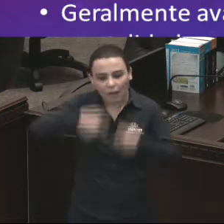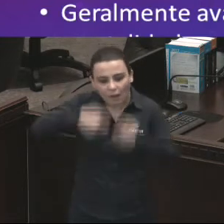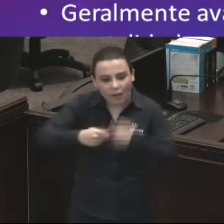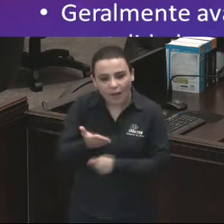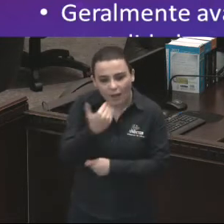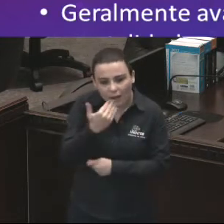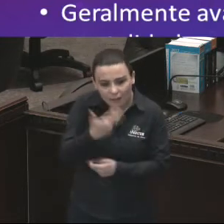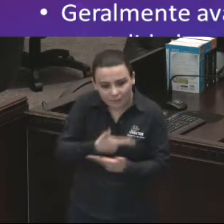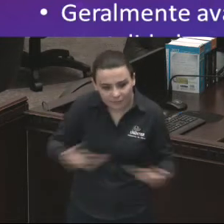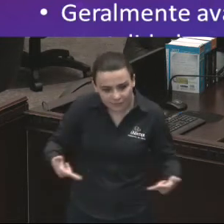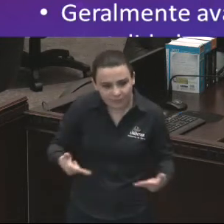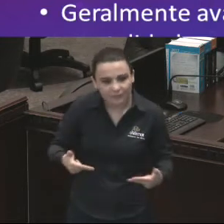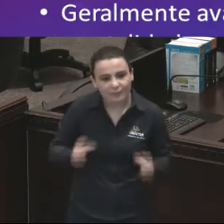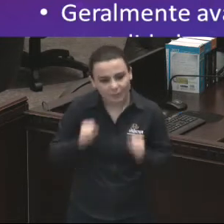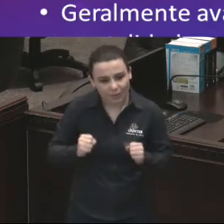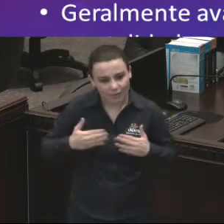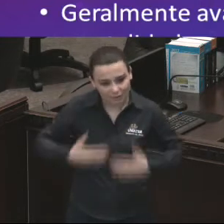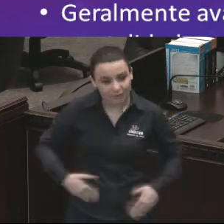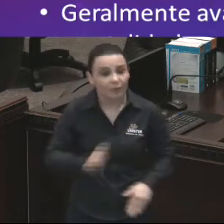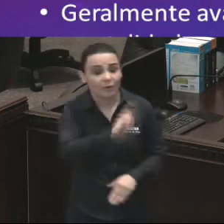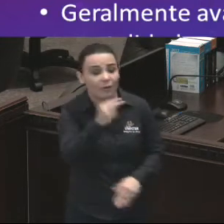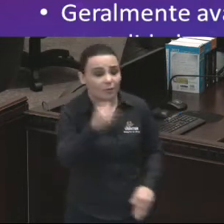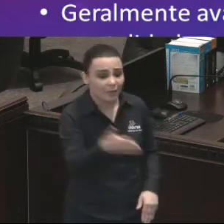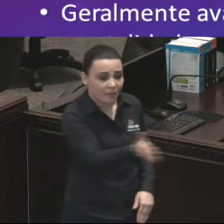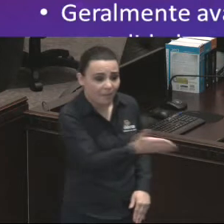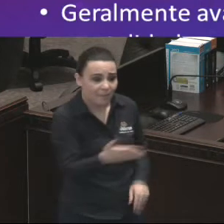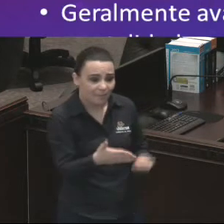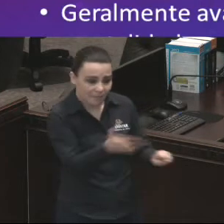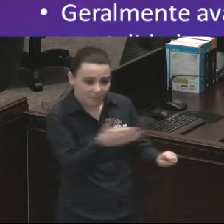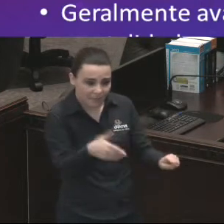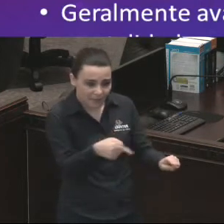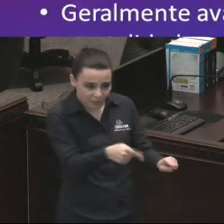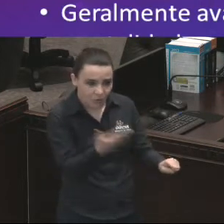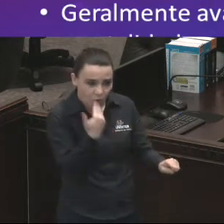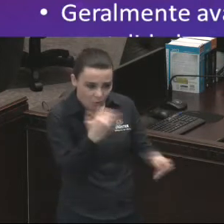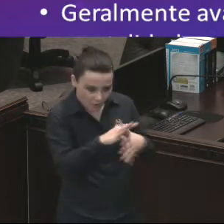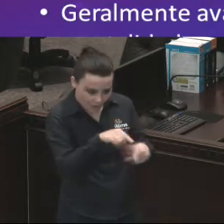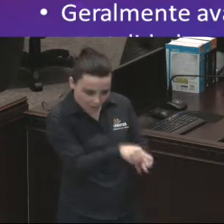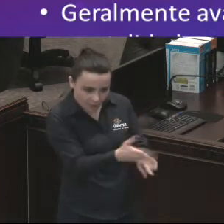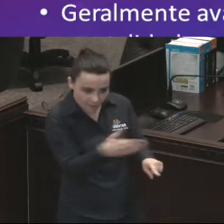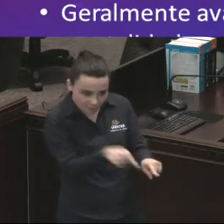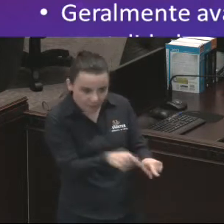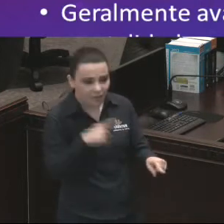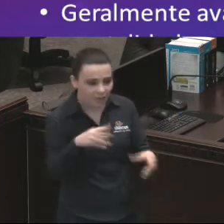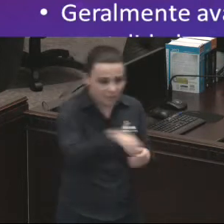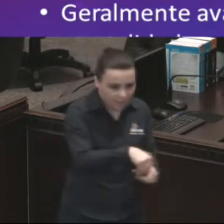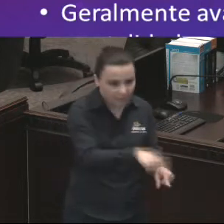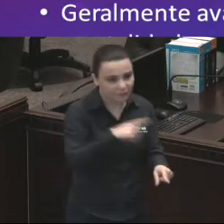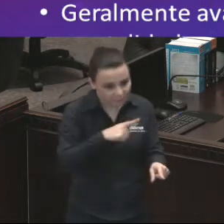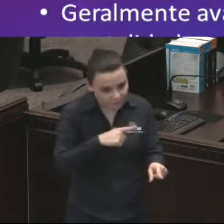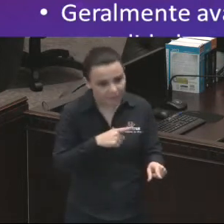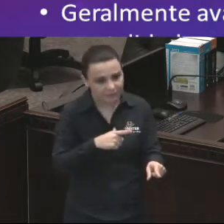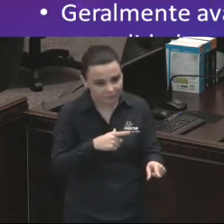os organismos não-alvos? Peixes, bactérias. Esses animais que estão